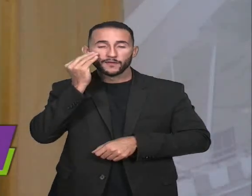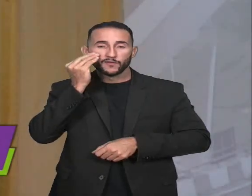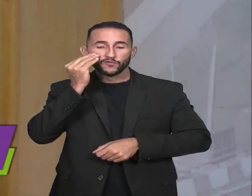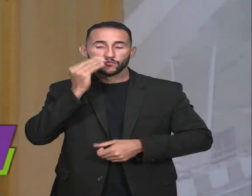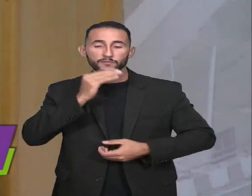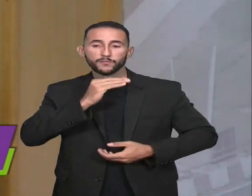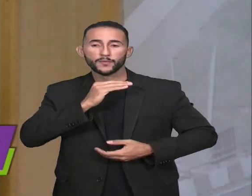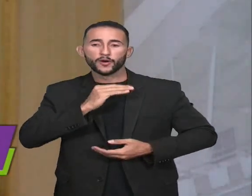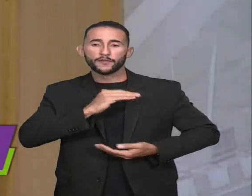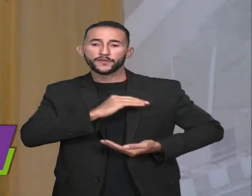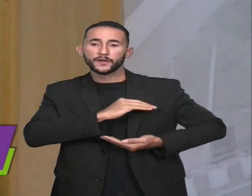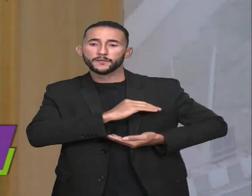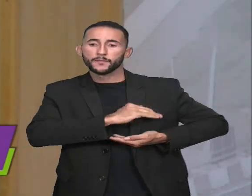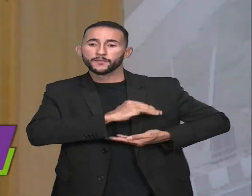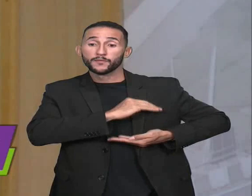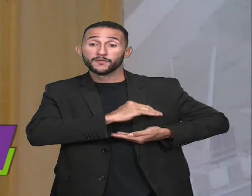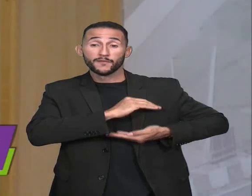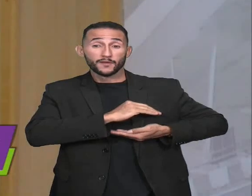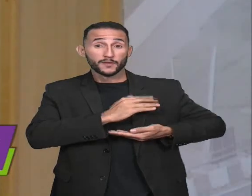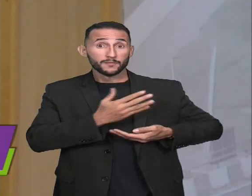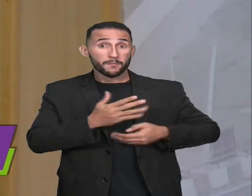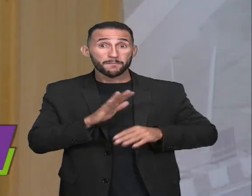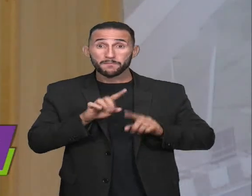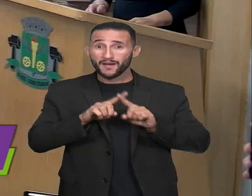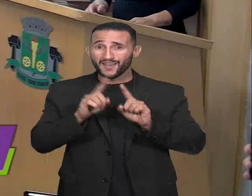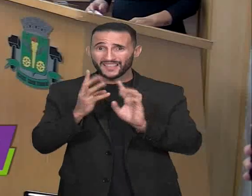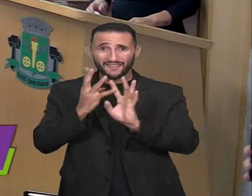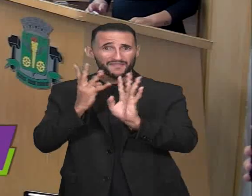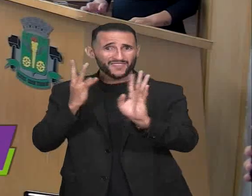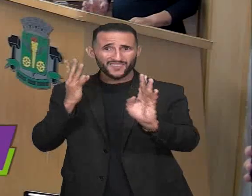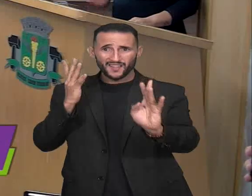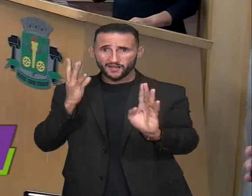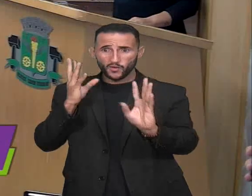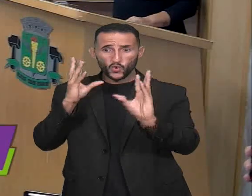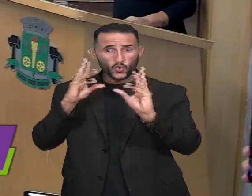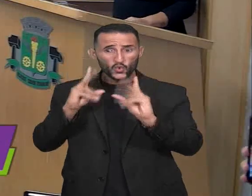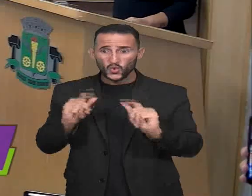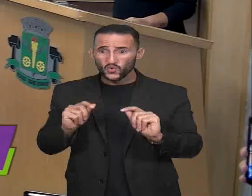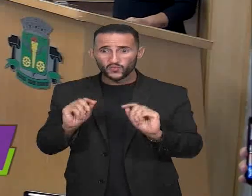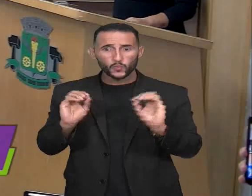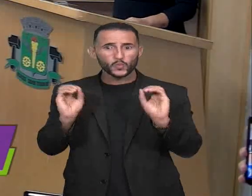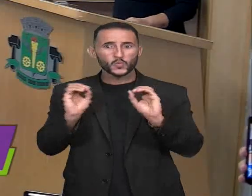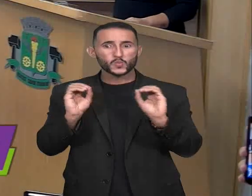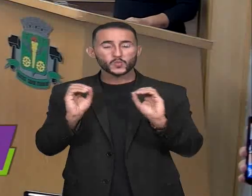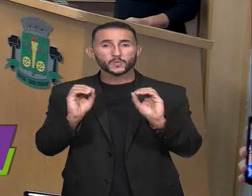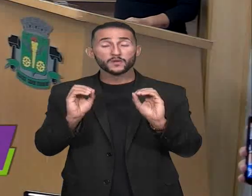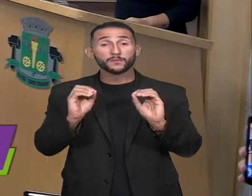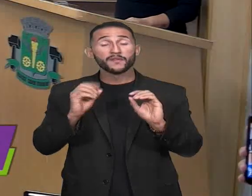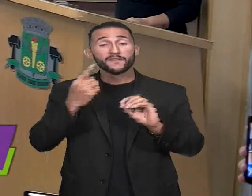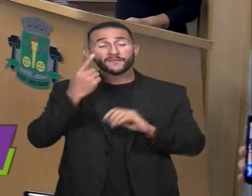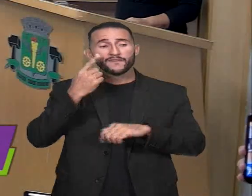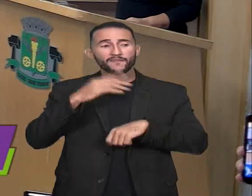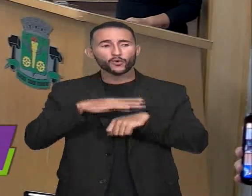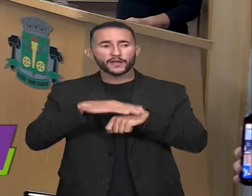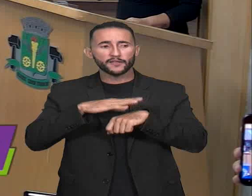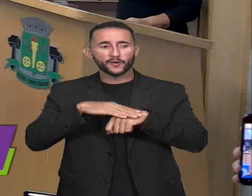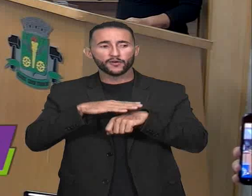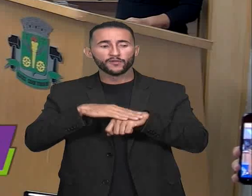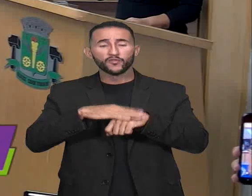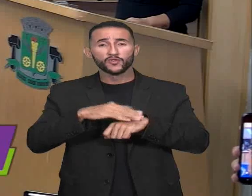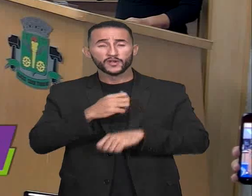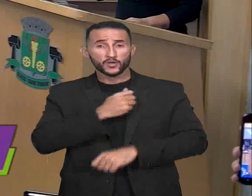coisa mas a fila não anda né a ult ultrassom de mama são